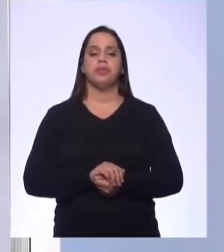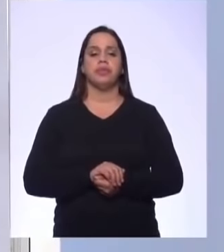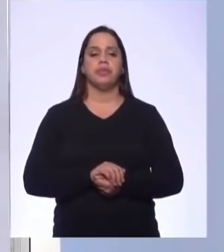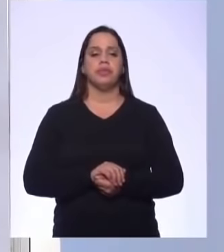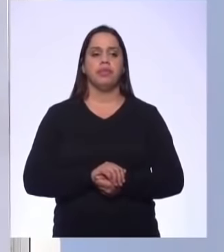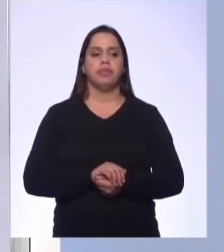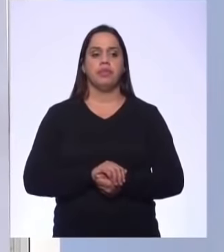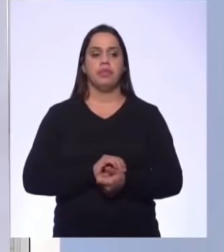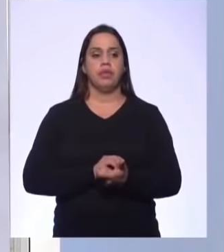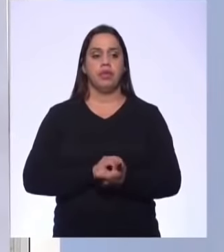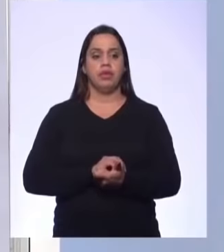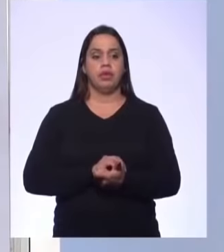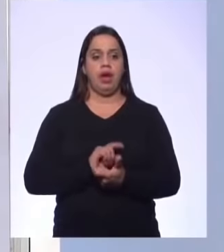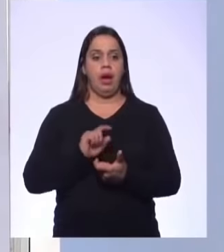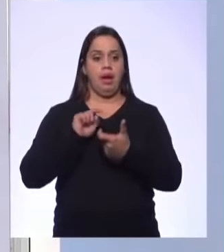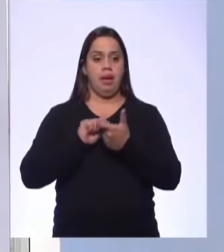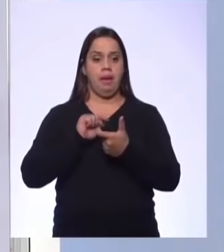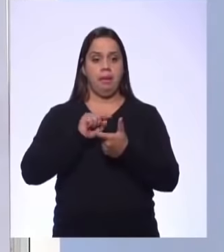Ó, aqui, ó.